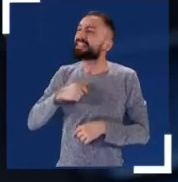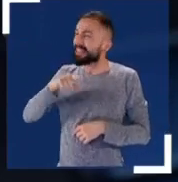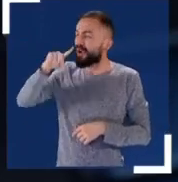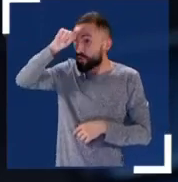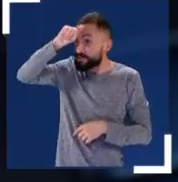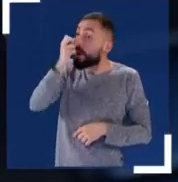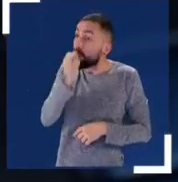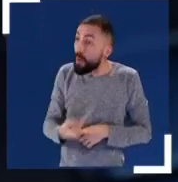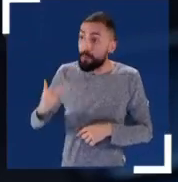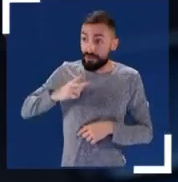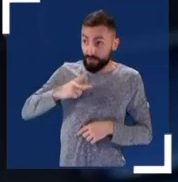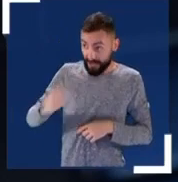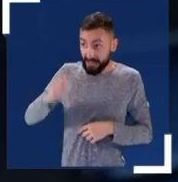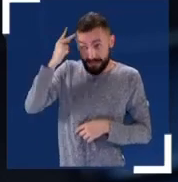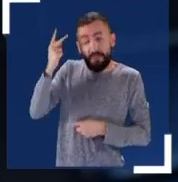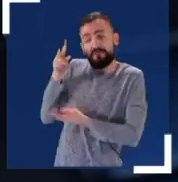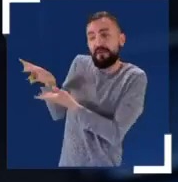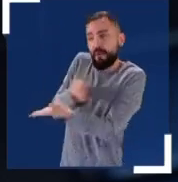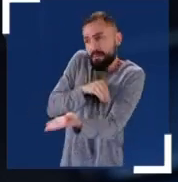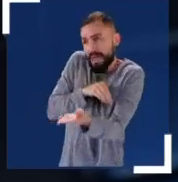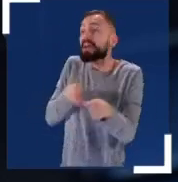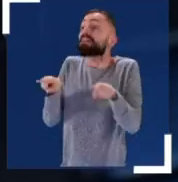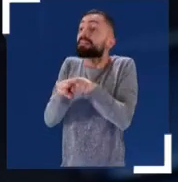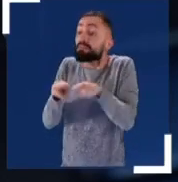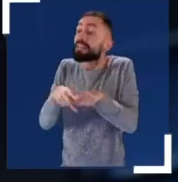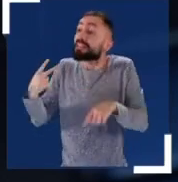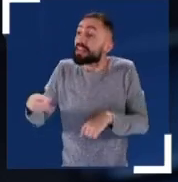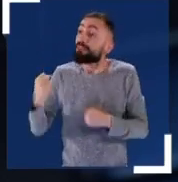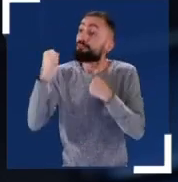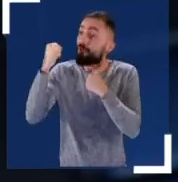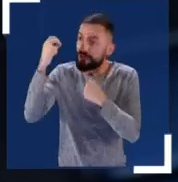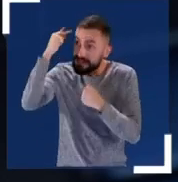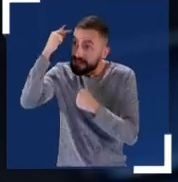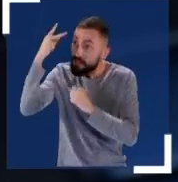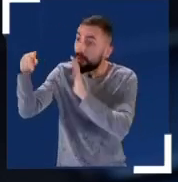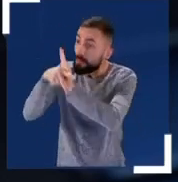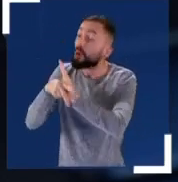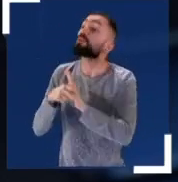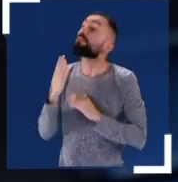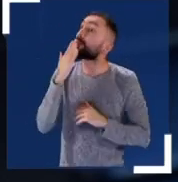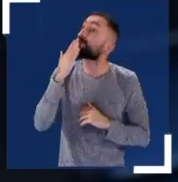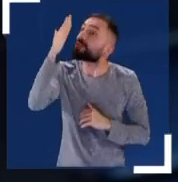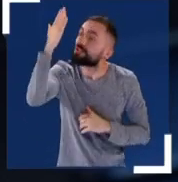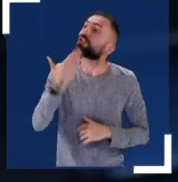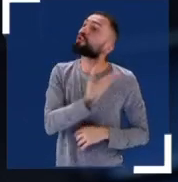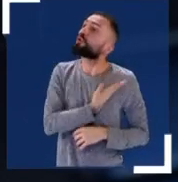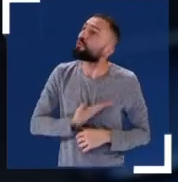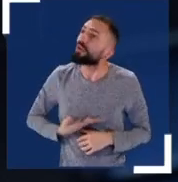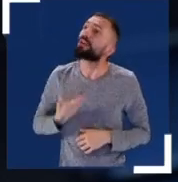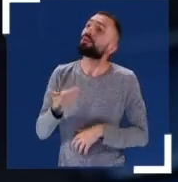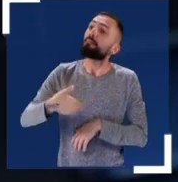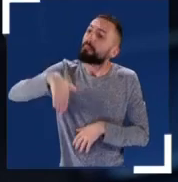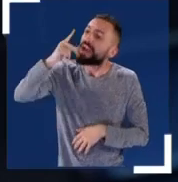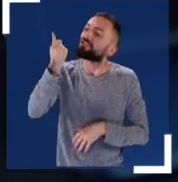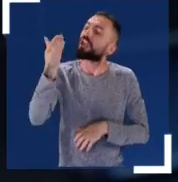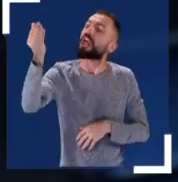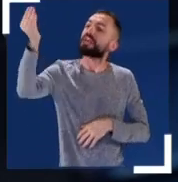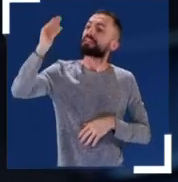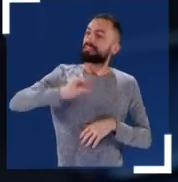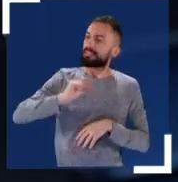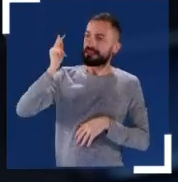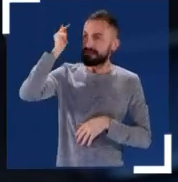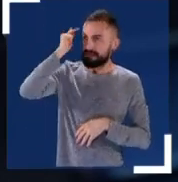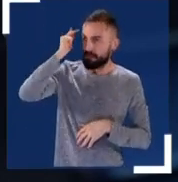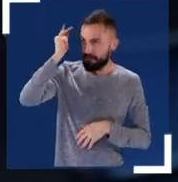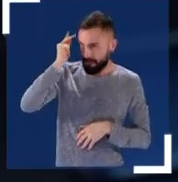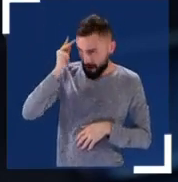obviamente, vamos usar os recursos e a força de São Paulo para exigir que o governo federal coloque mais recursos da saúde em São